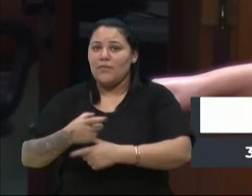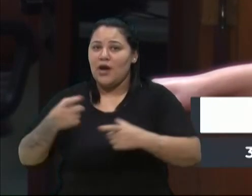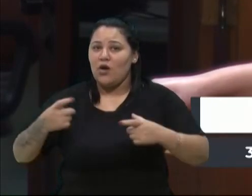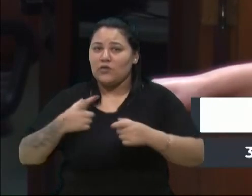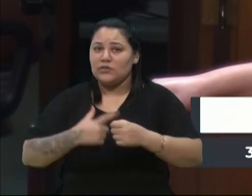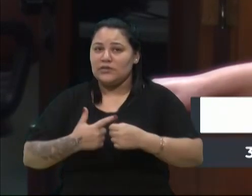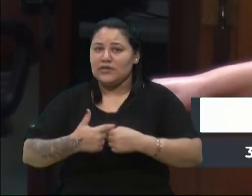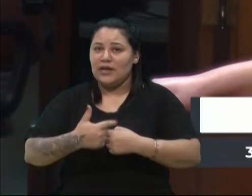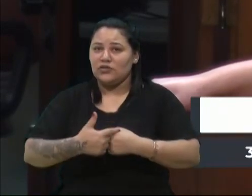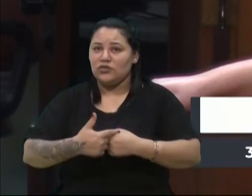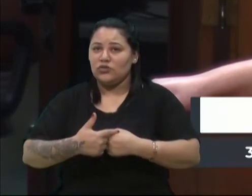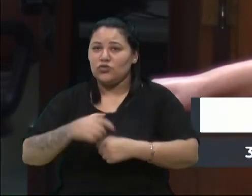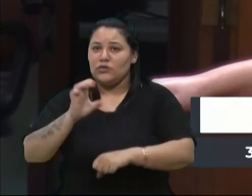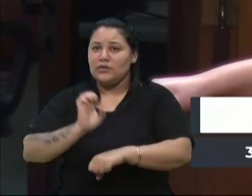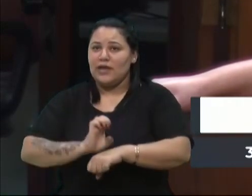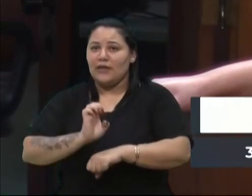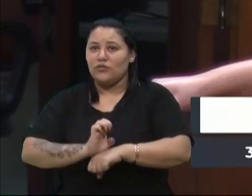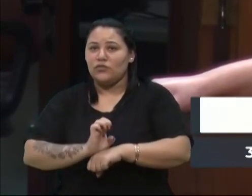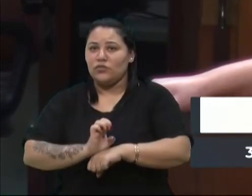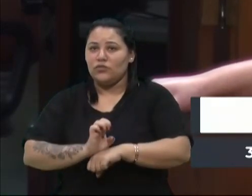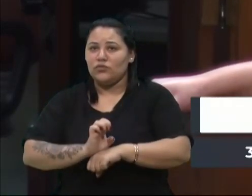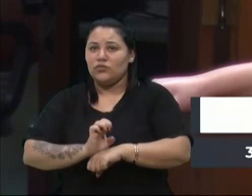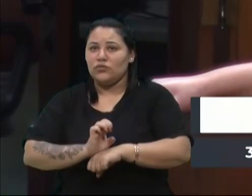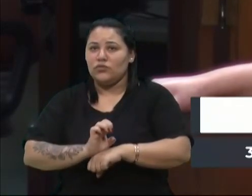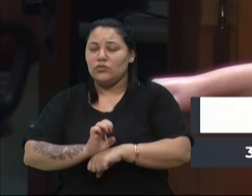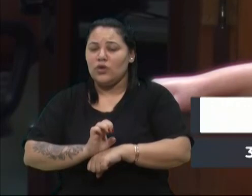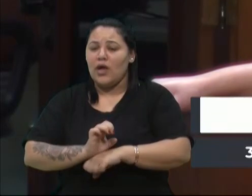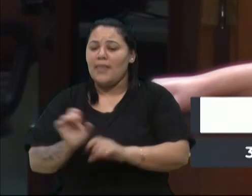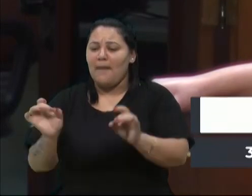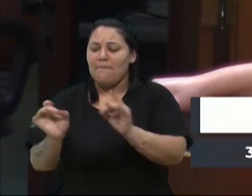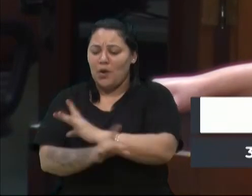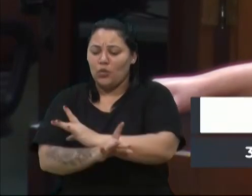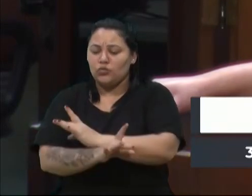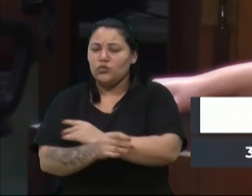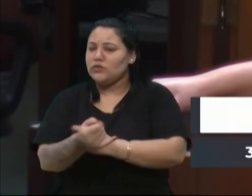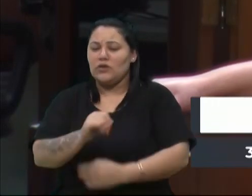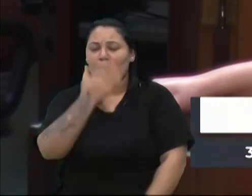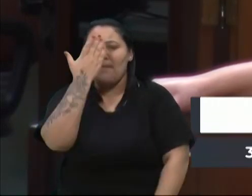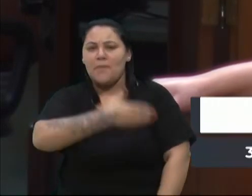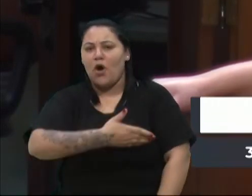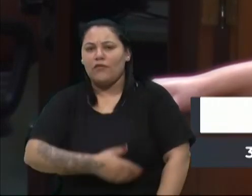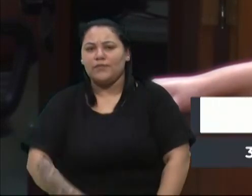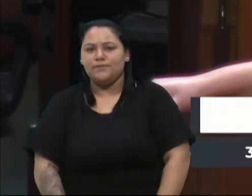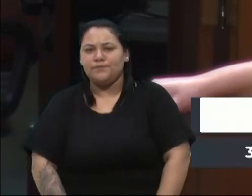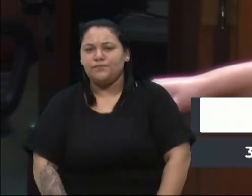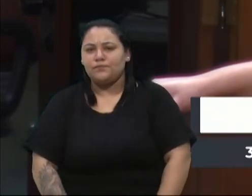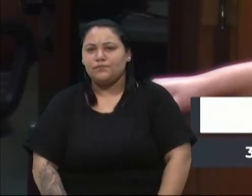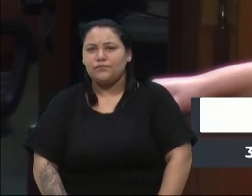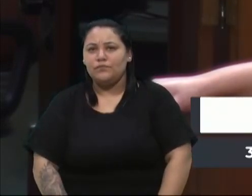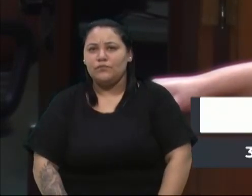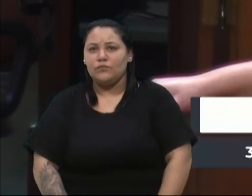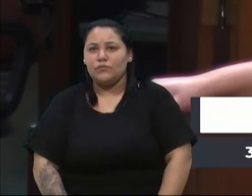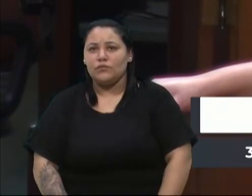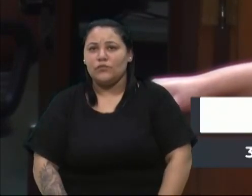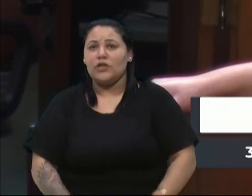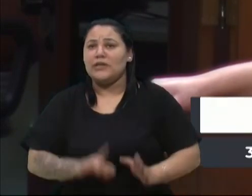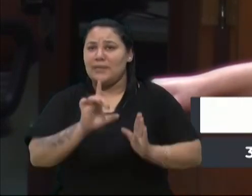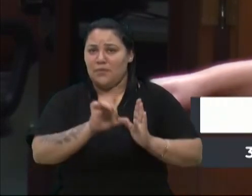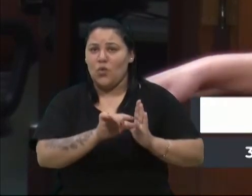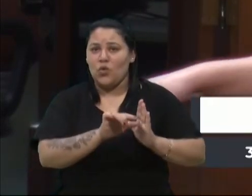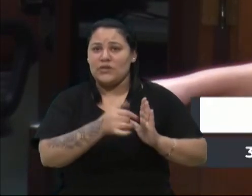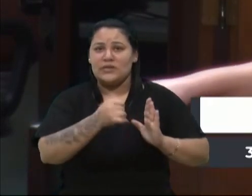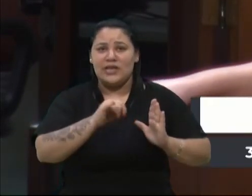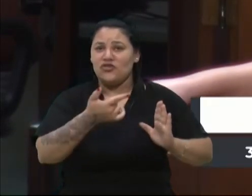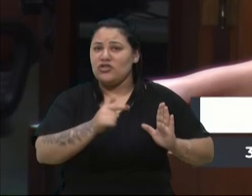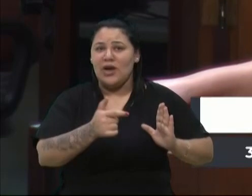está pronto se a gente não tem prova sobre este fato. E a partir do momento que a gente não tem